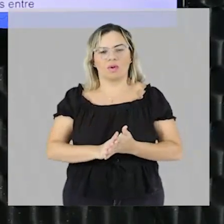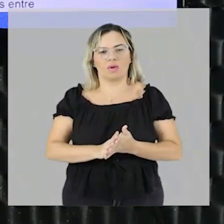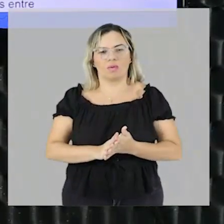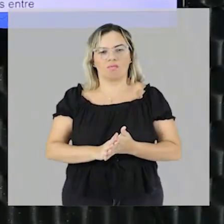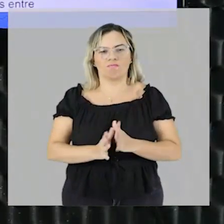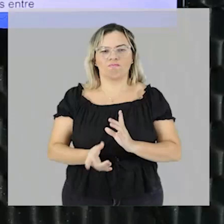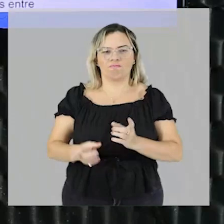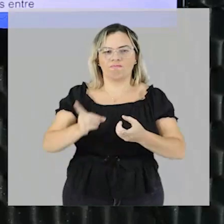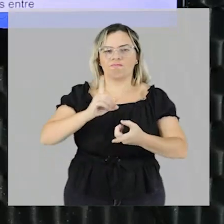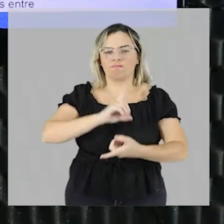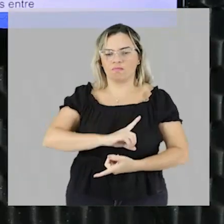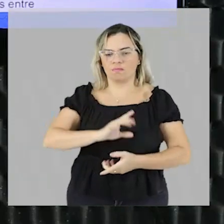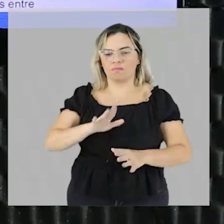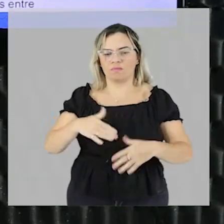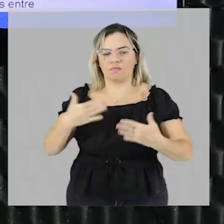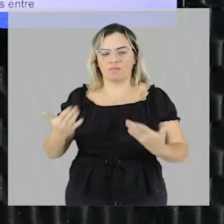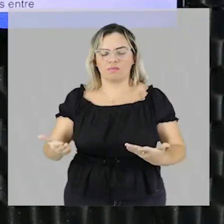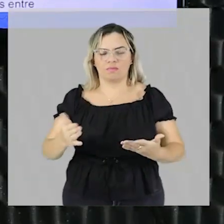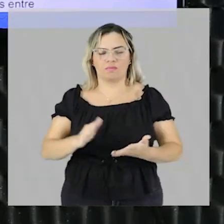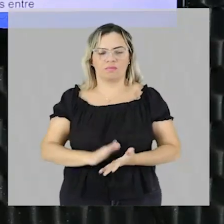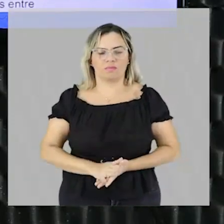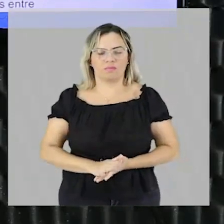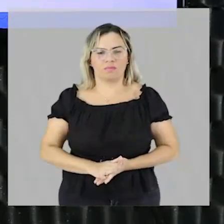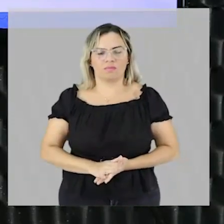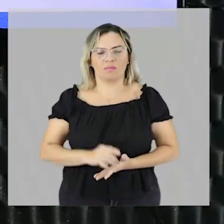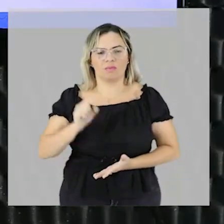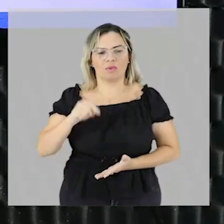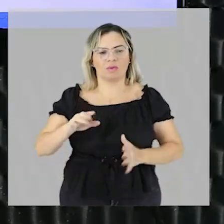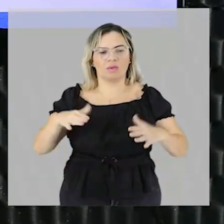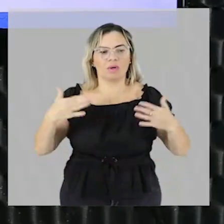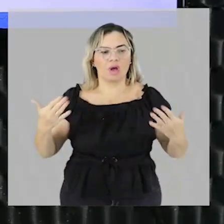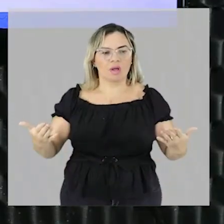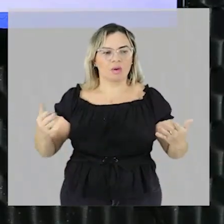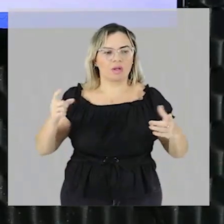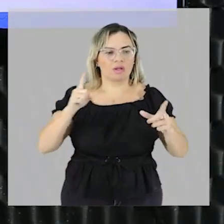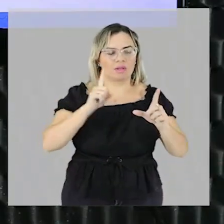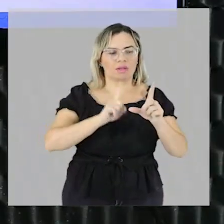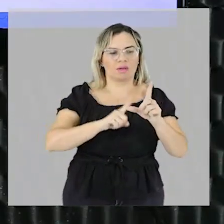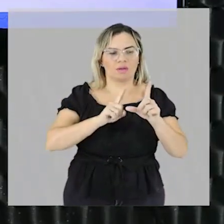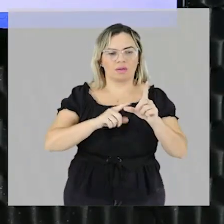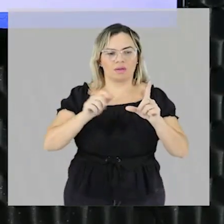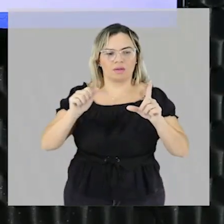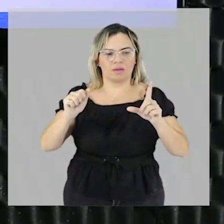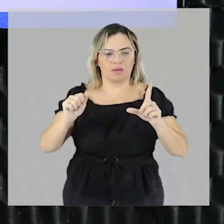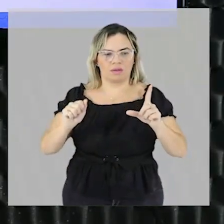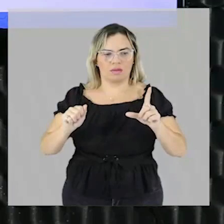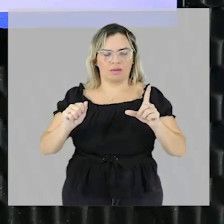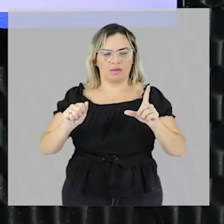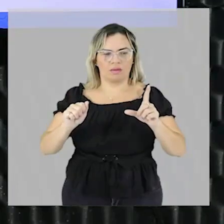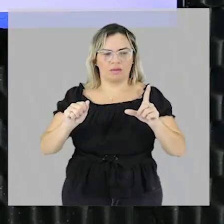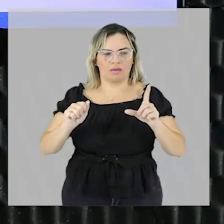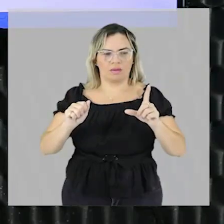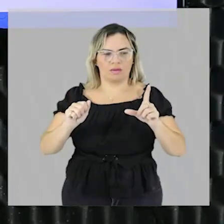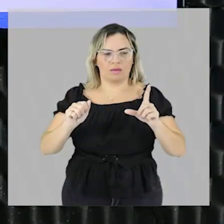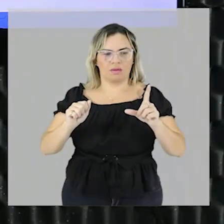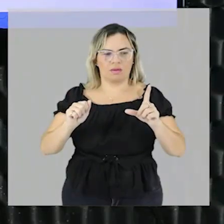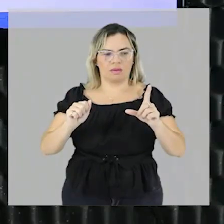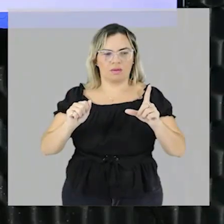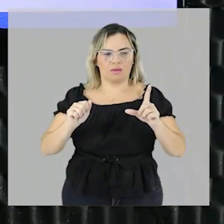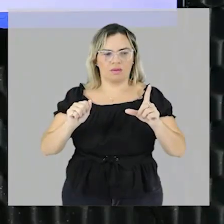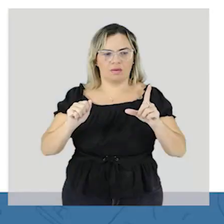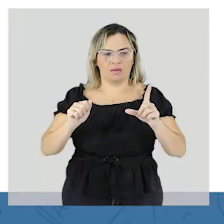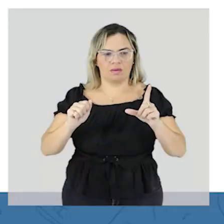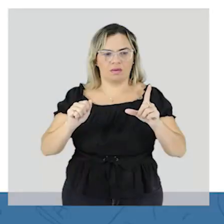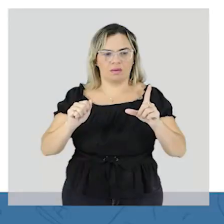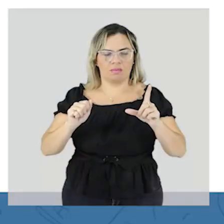divergências, né? Expressos e divergências entre o quê? Entre, evidentemente, setores,